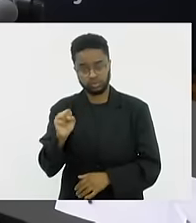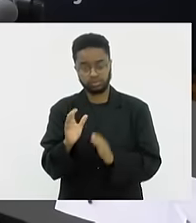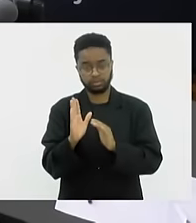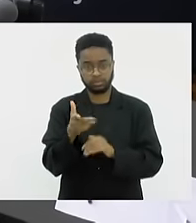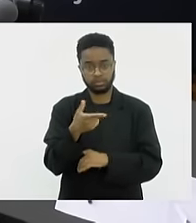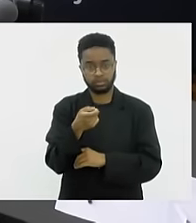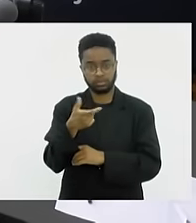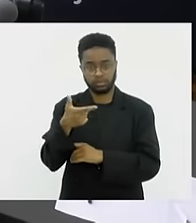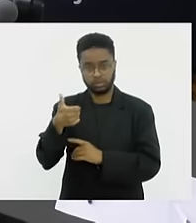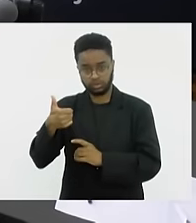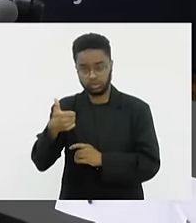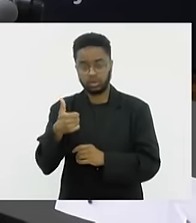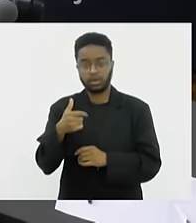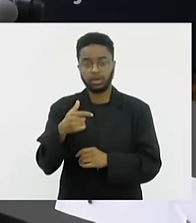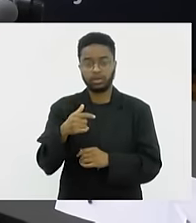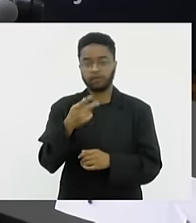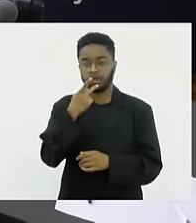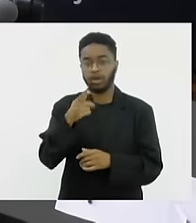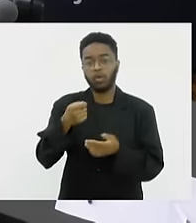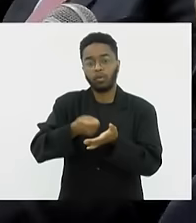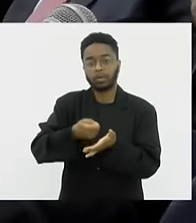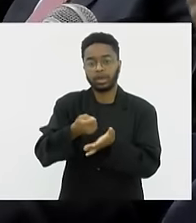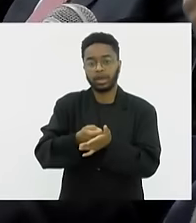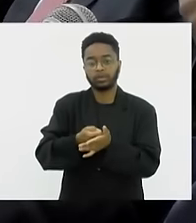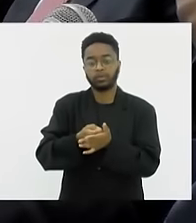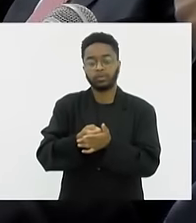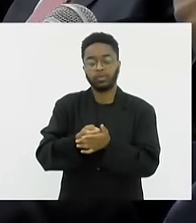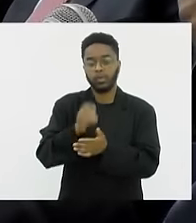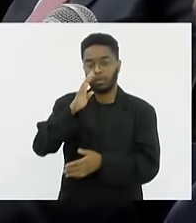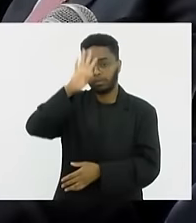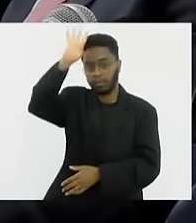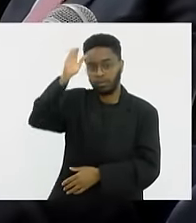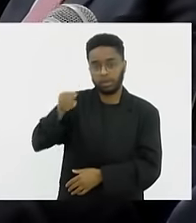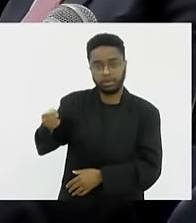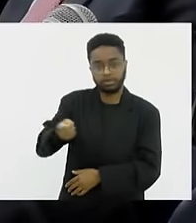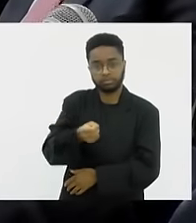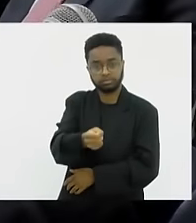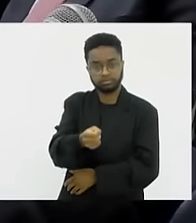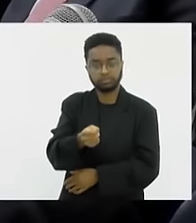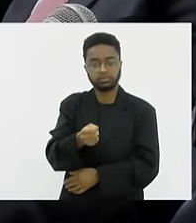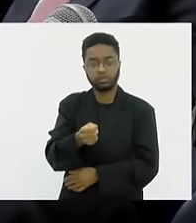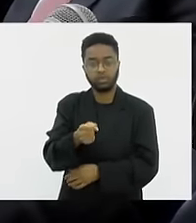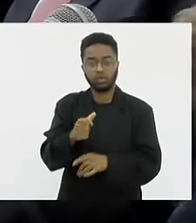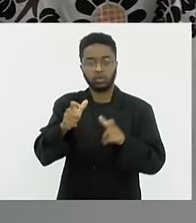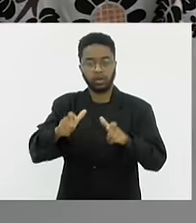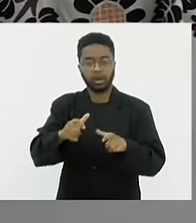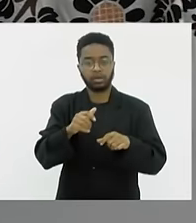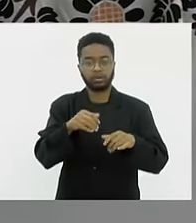presença de brigada de incêndio nos estabelecimentos públicos e privados de guarda de veículos.